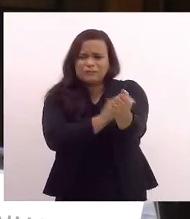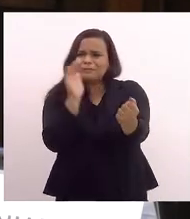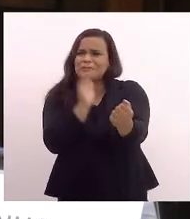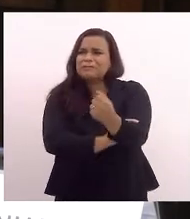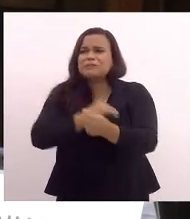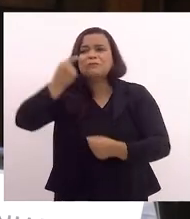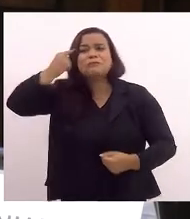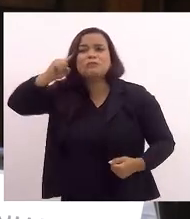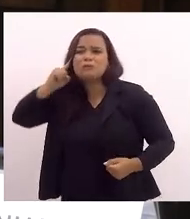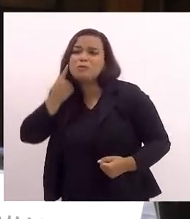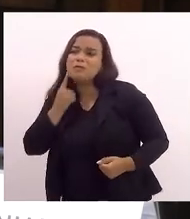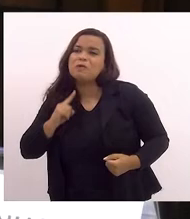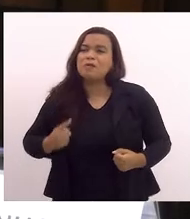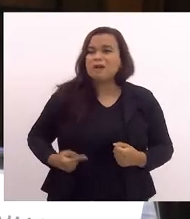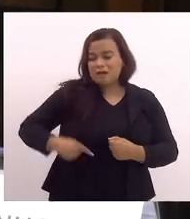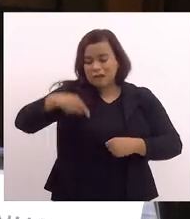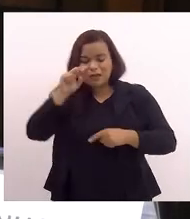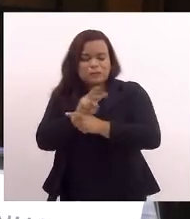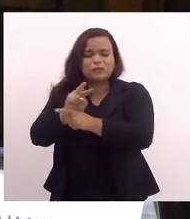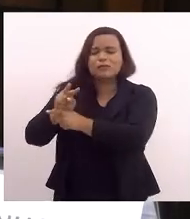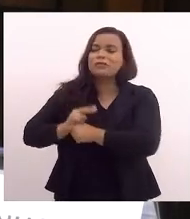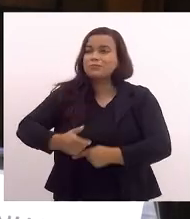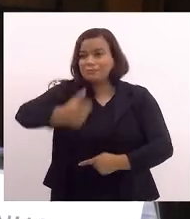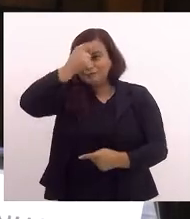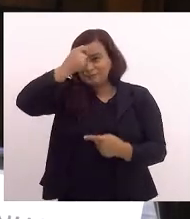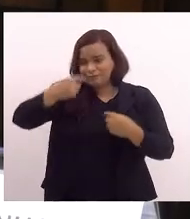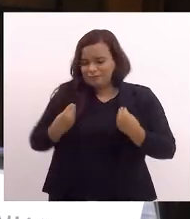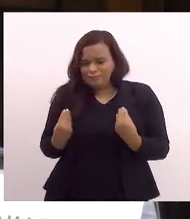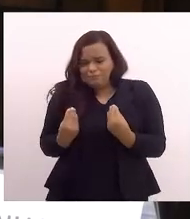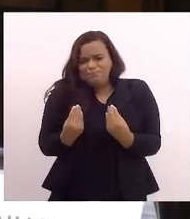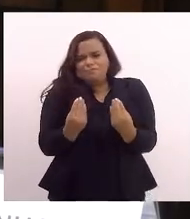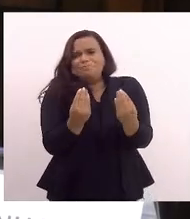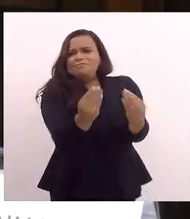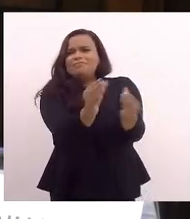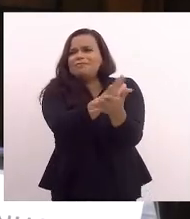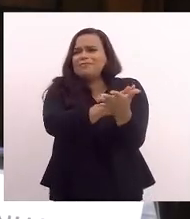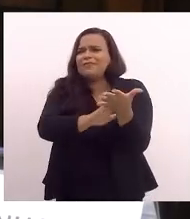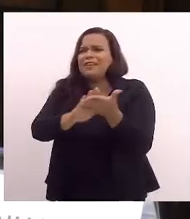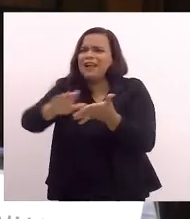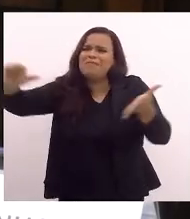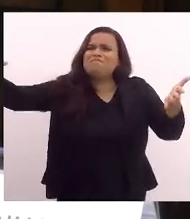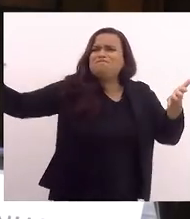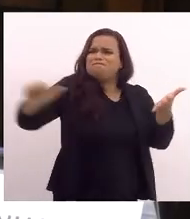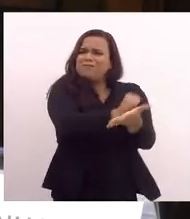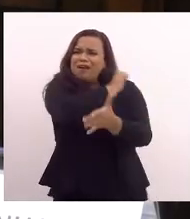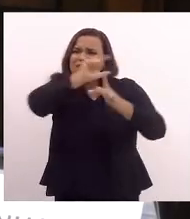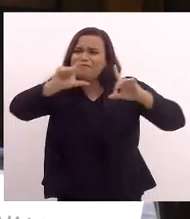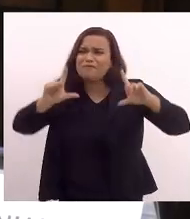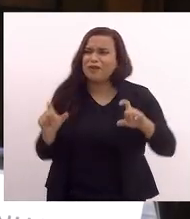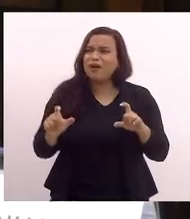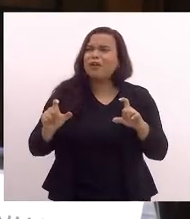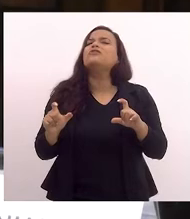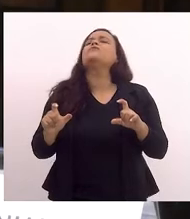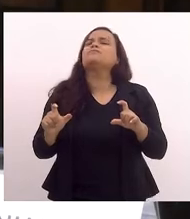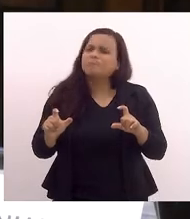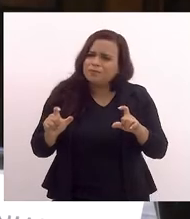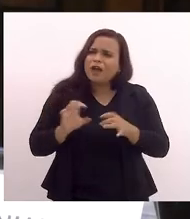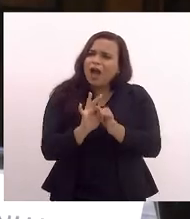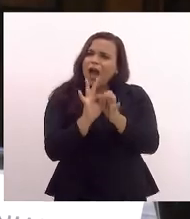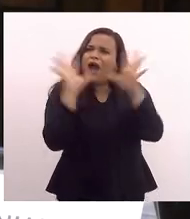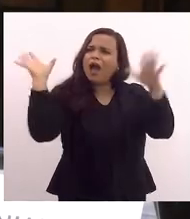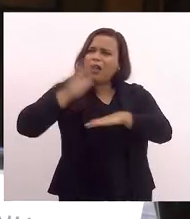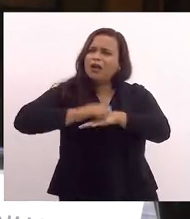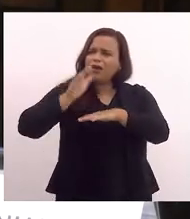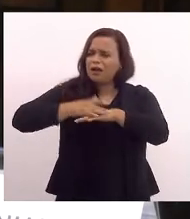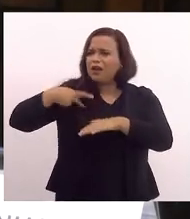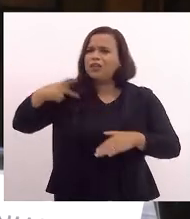esperança e memória, não entregamos nosso corpo, apaguem a fotografia, não tem nossa autorização,